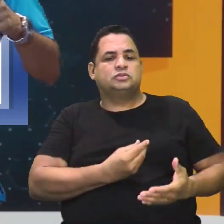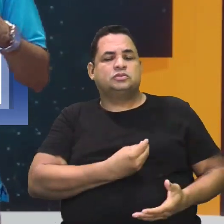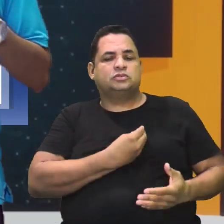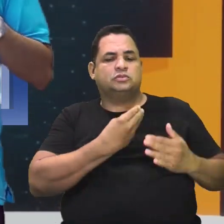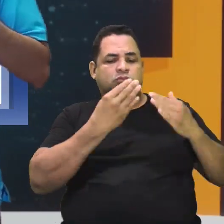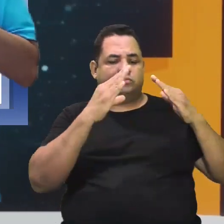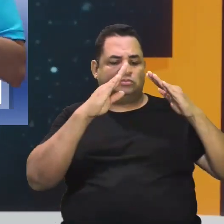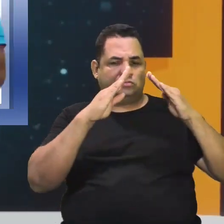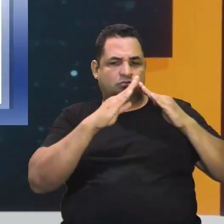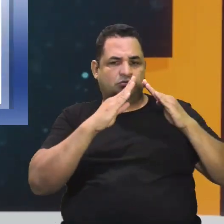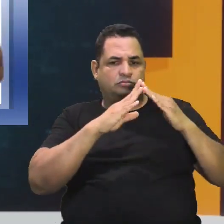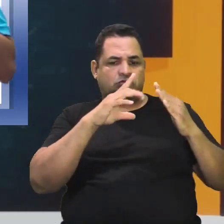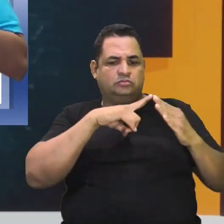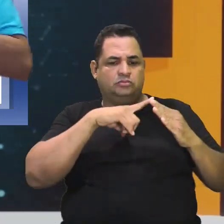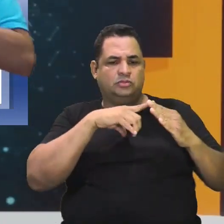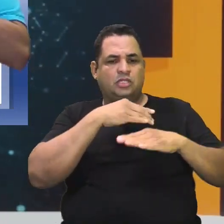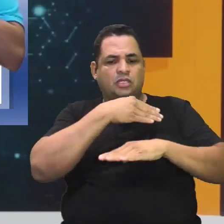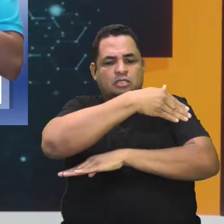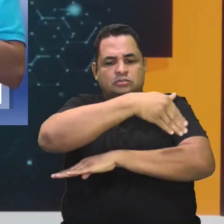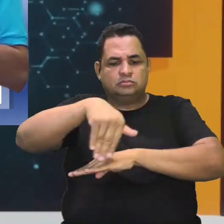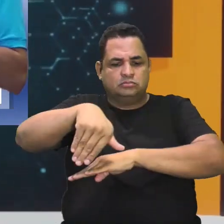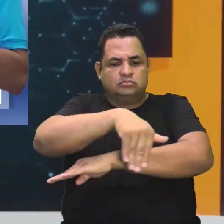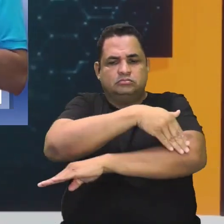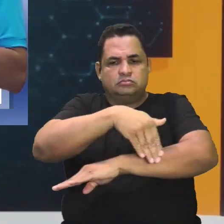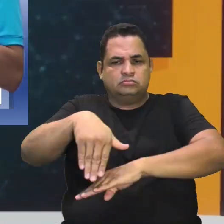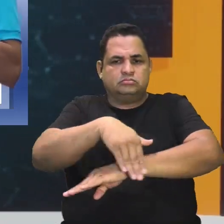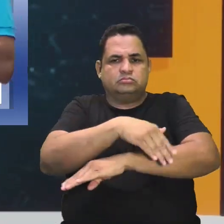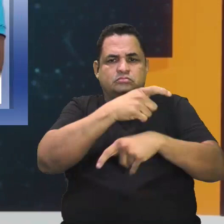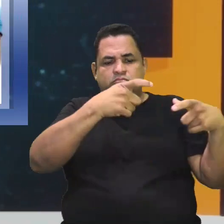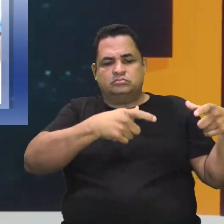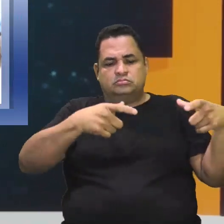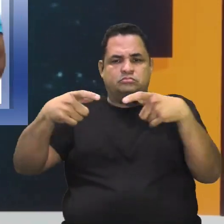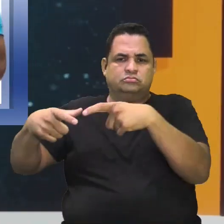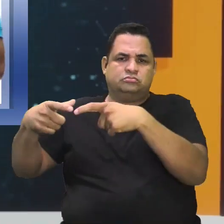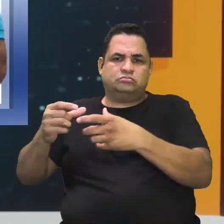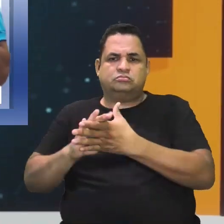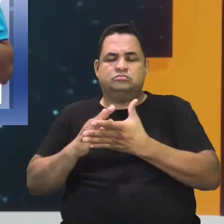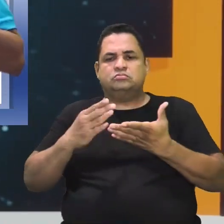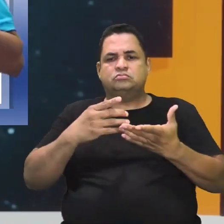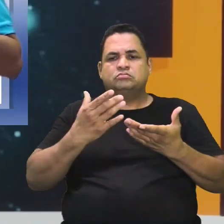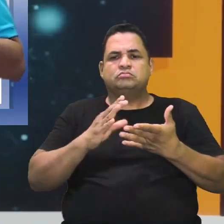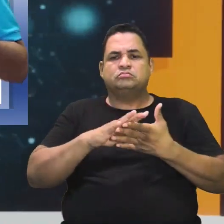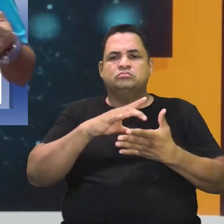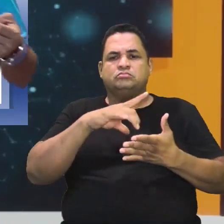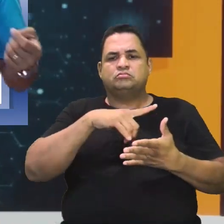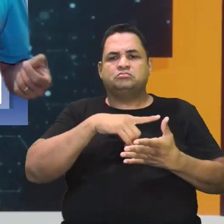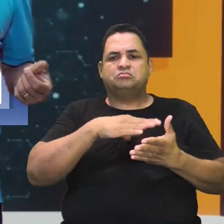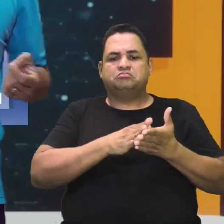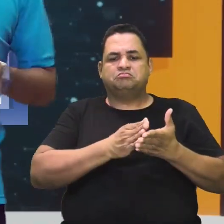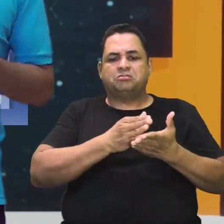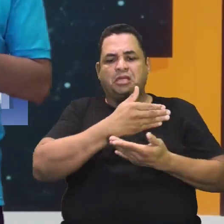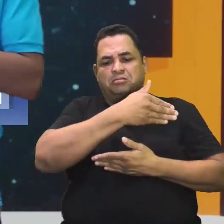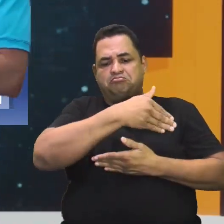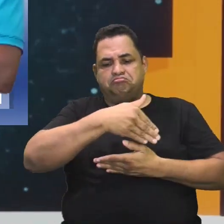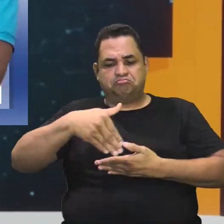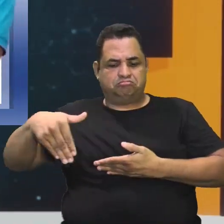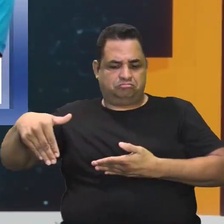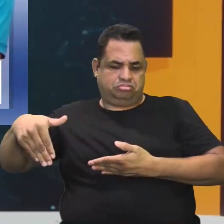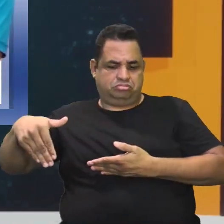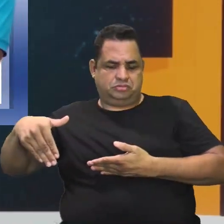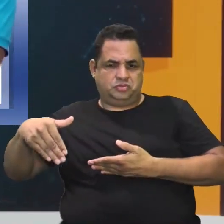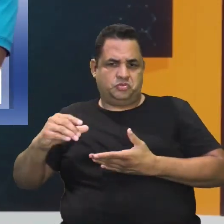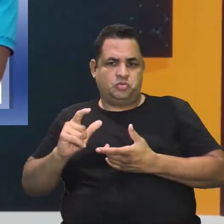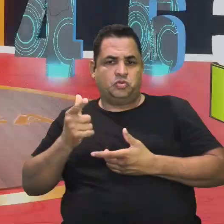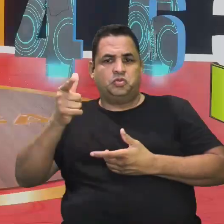você vai perceber que existem ruas nessa região. Algumas ruas estão posicionadas de uma maneira e